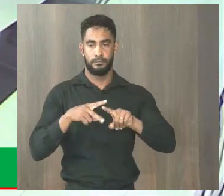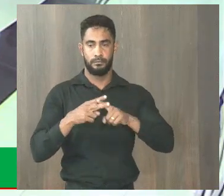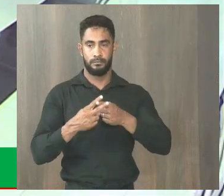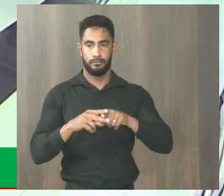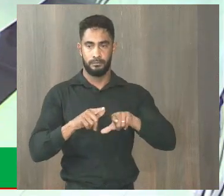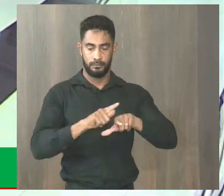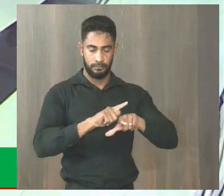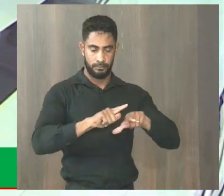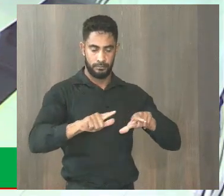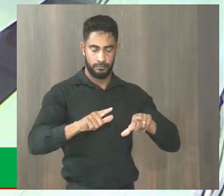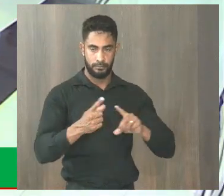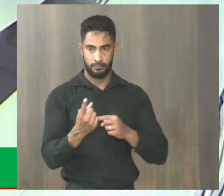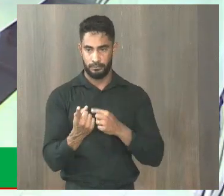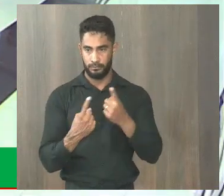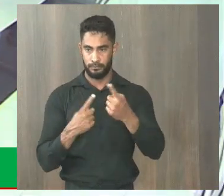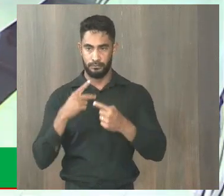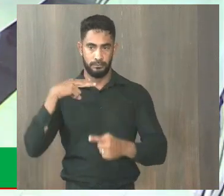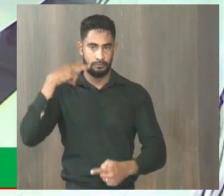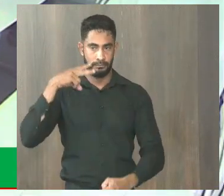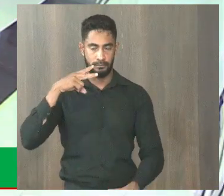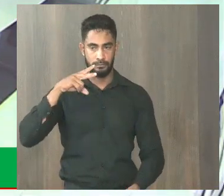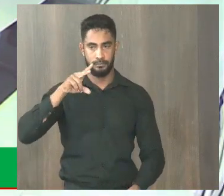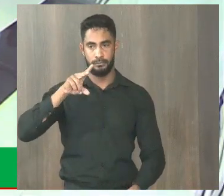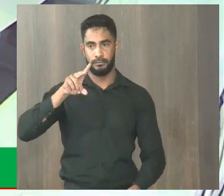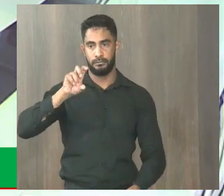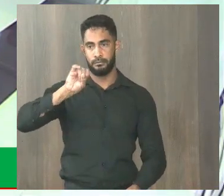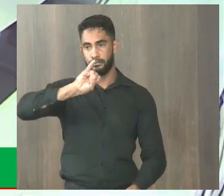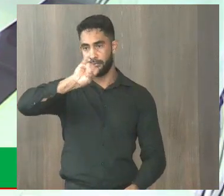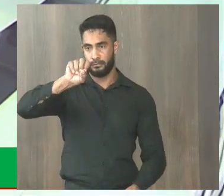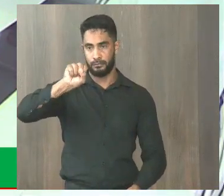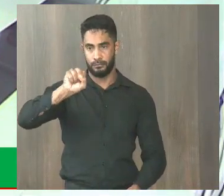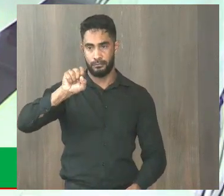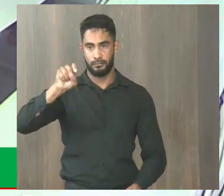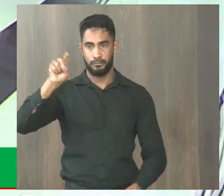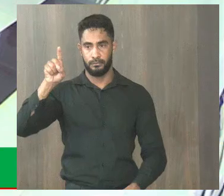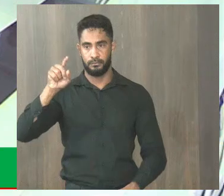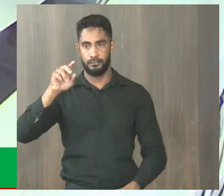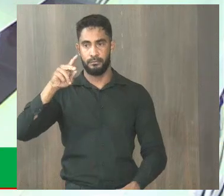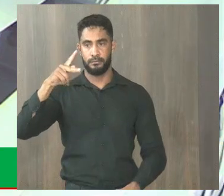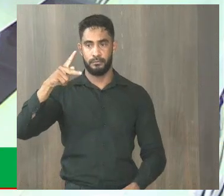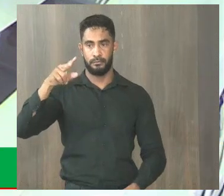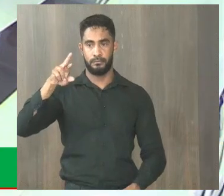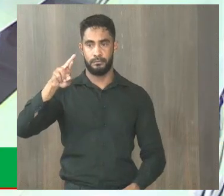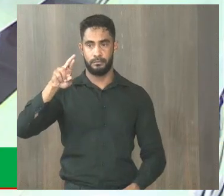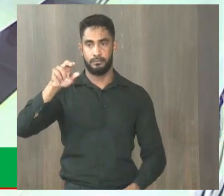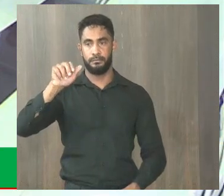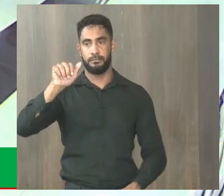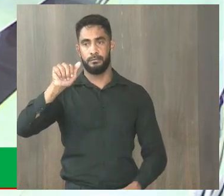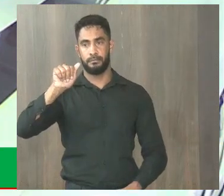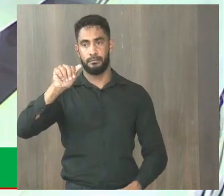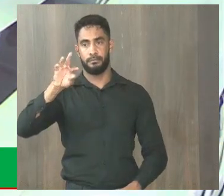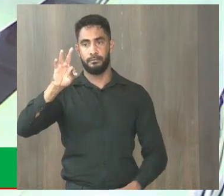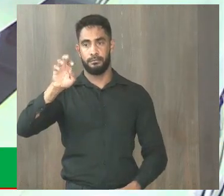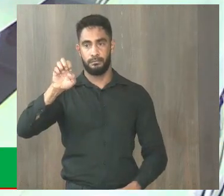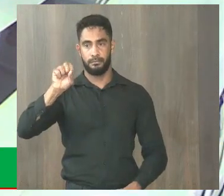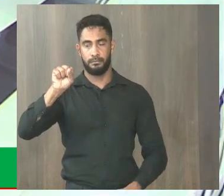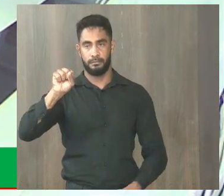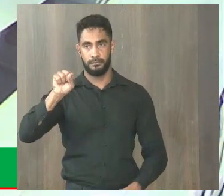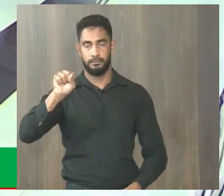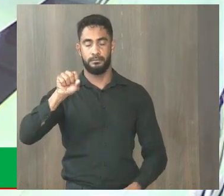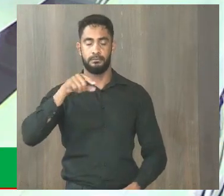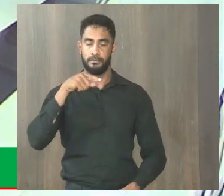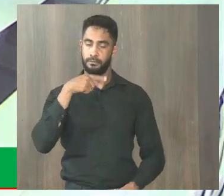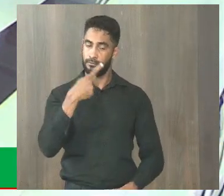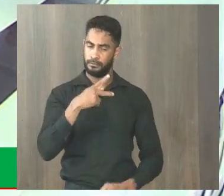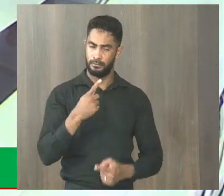da avenida Vereador Zé Prates, lá é bem mais complexo. Essa avenida,